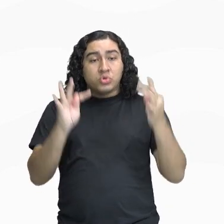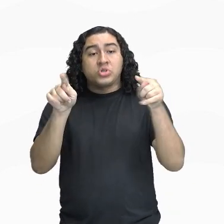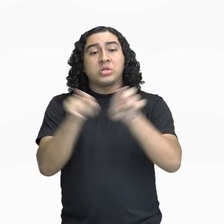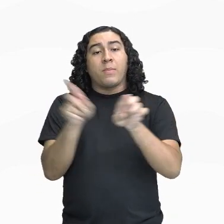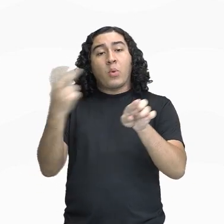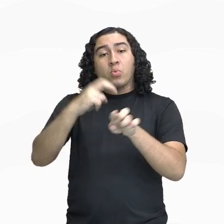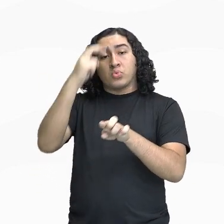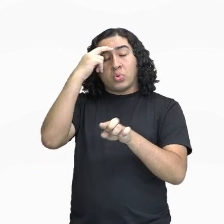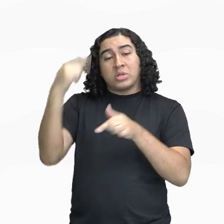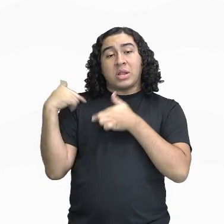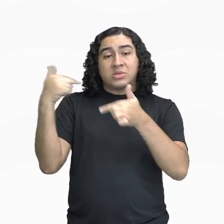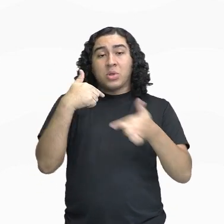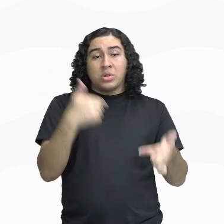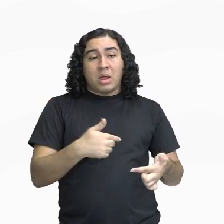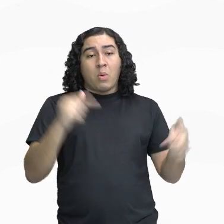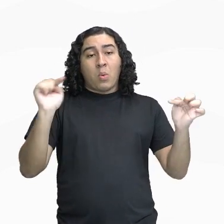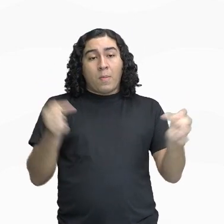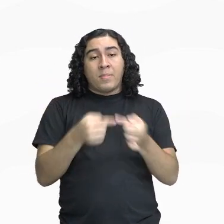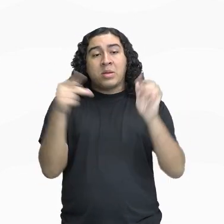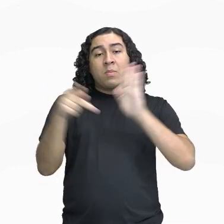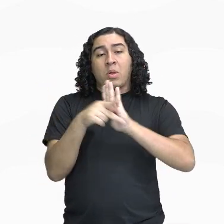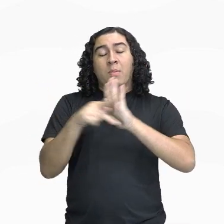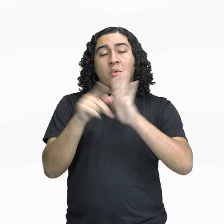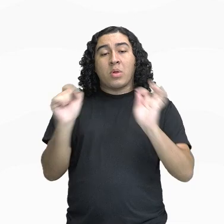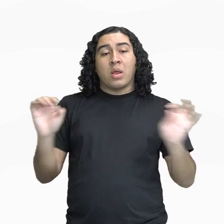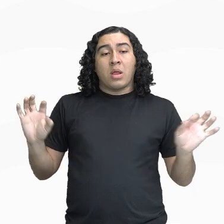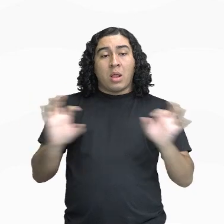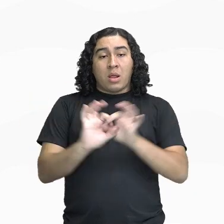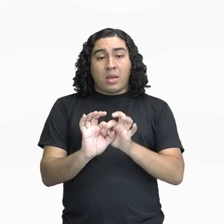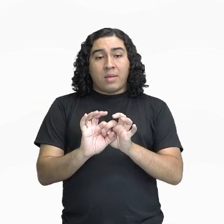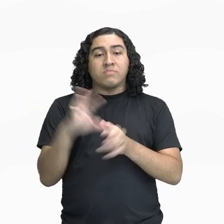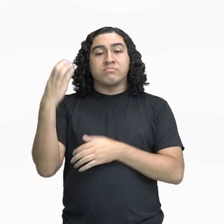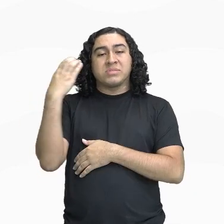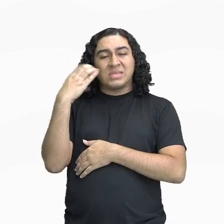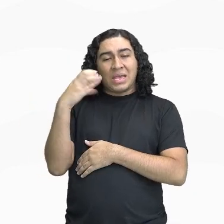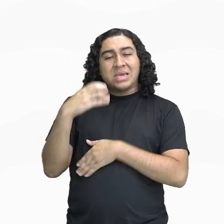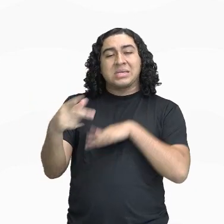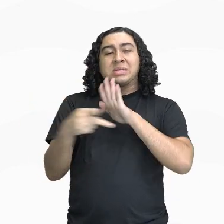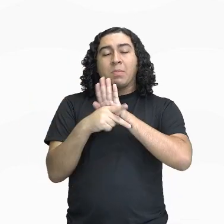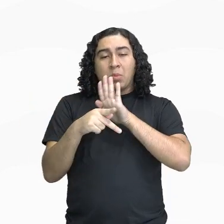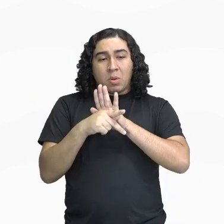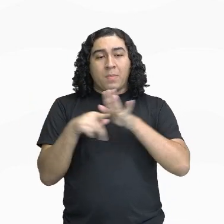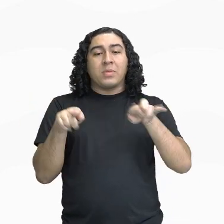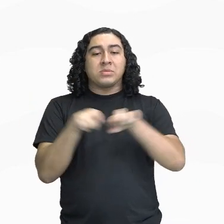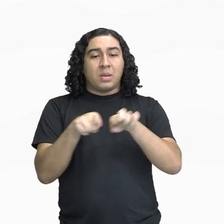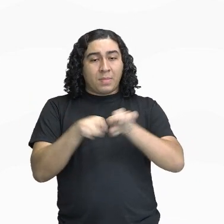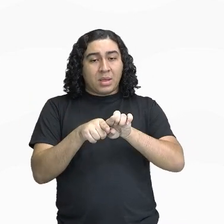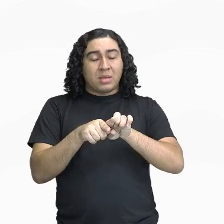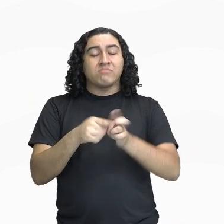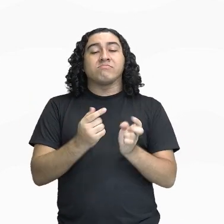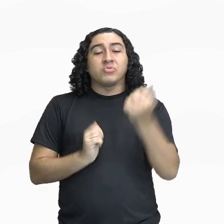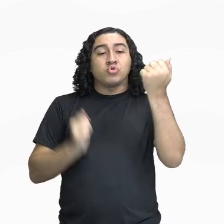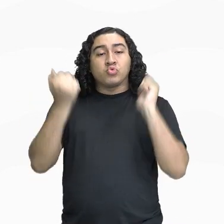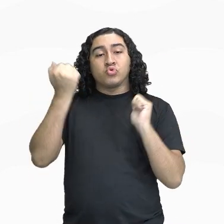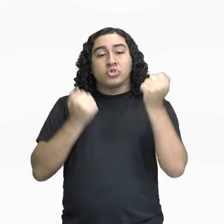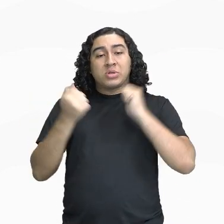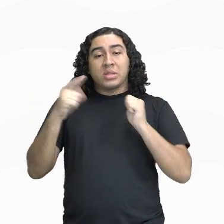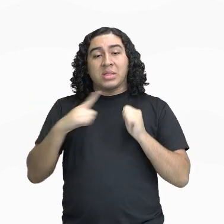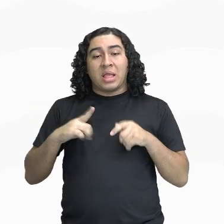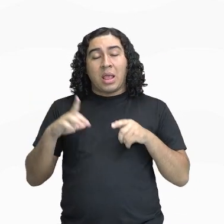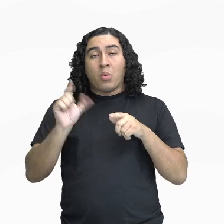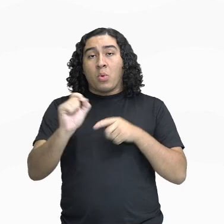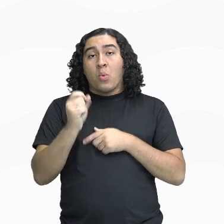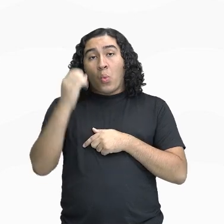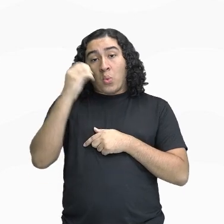culturas tradicionais, ela está o quê? Atrelada à apropriação que a ciência e a indústria fazem